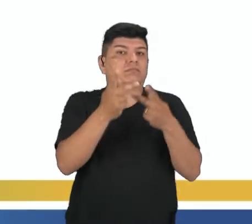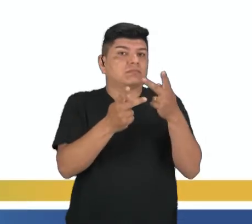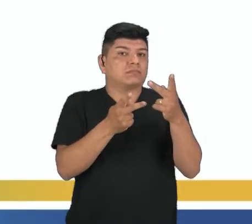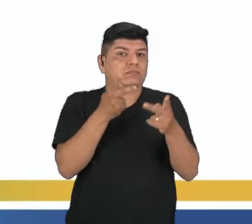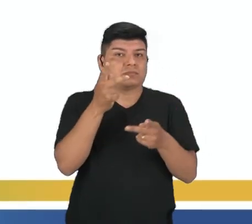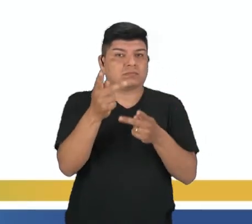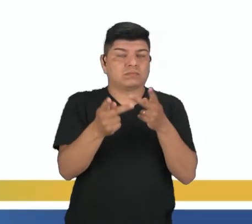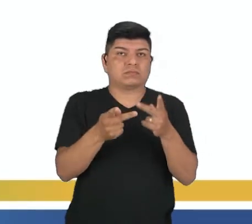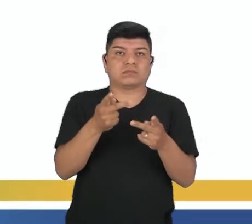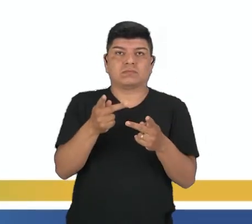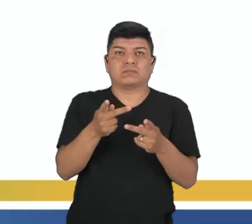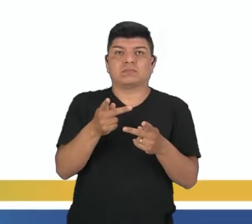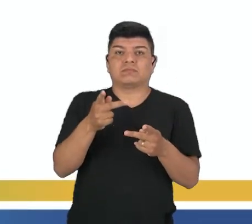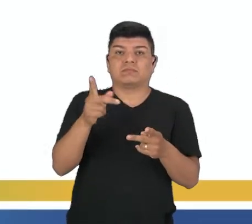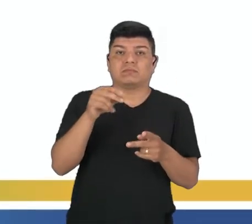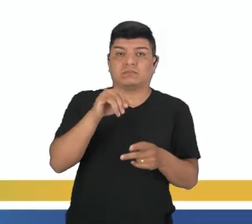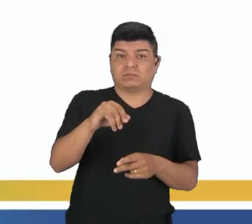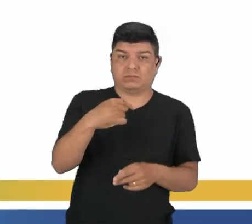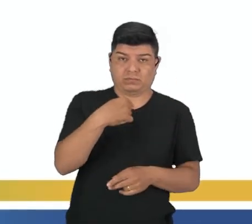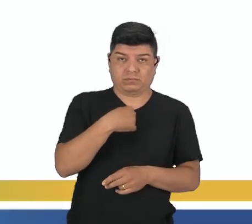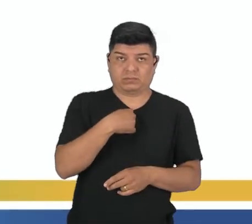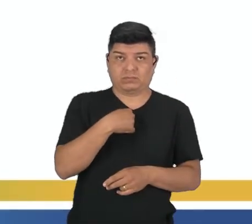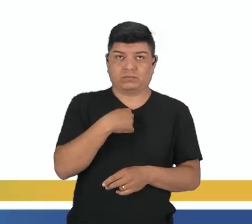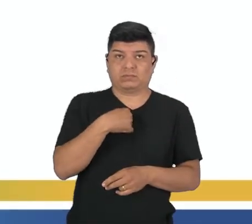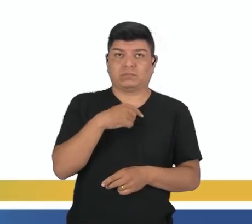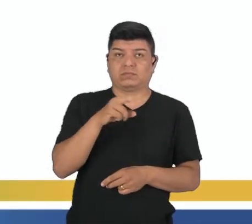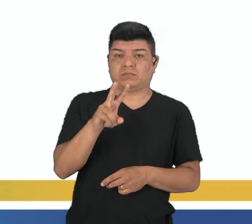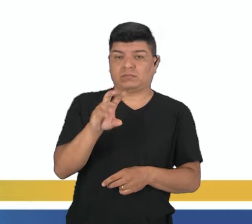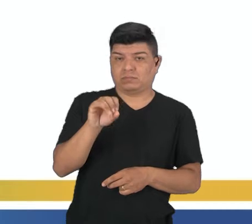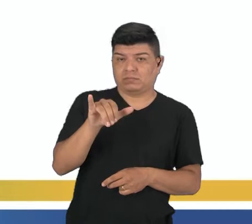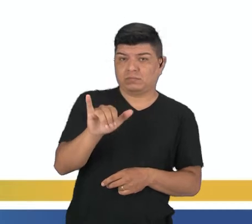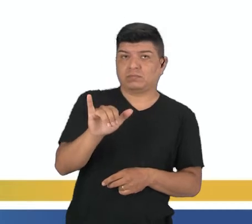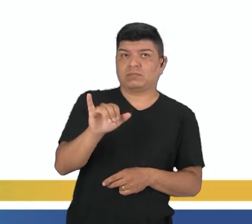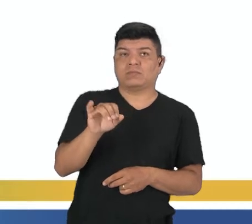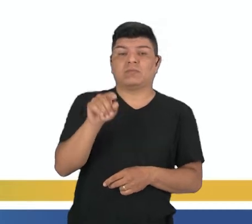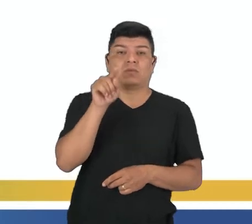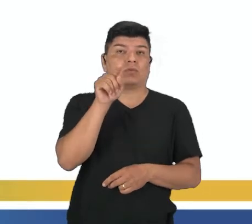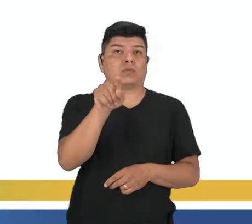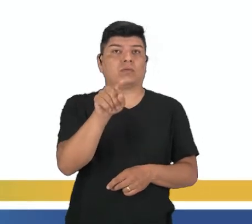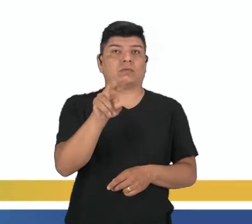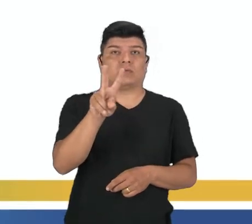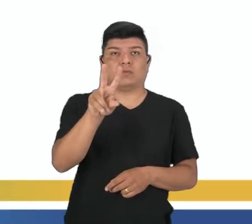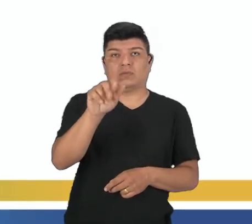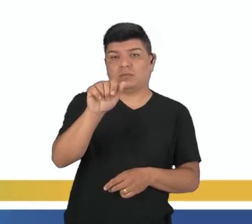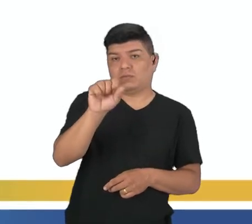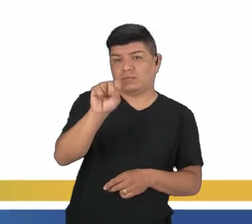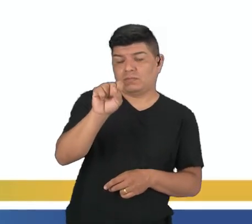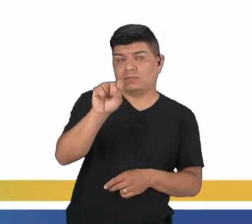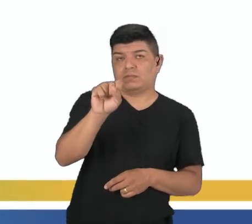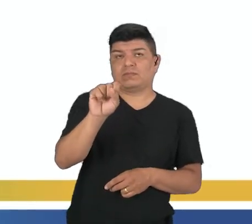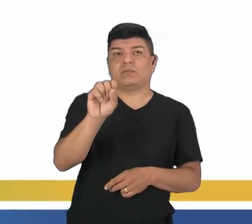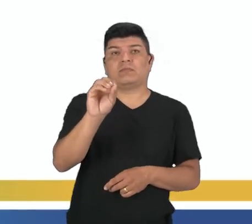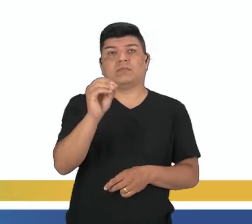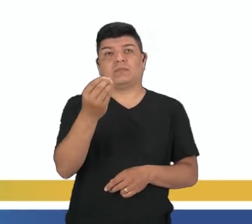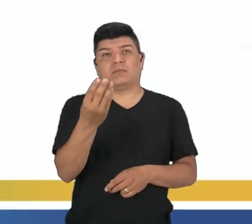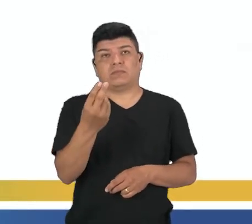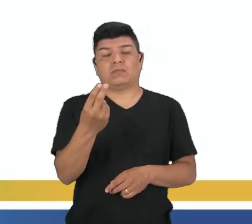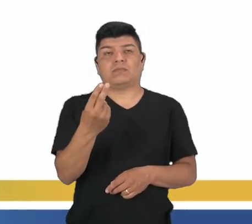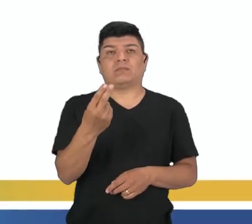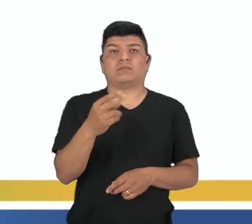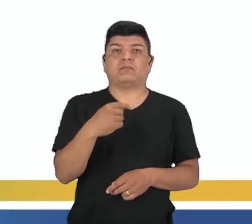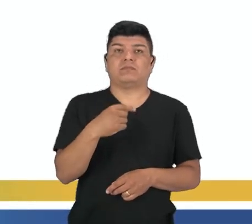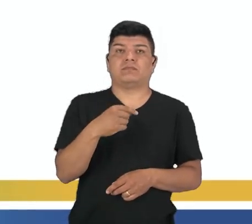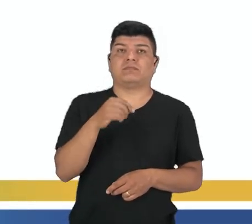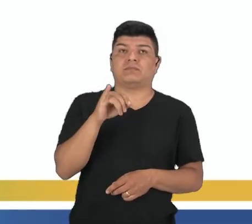galerinha? Se eu se refiro a mim, eu digo boi, né? Ou se refere a tu, eu digo tu vas. Se